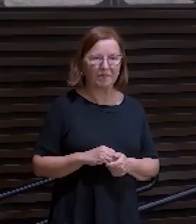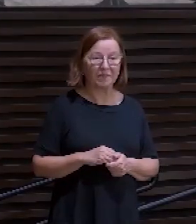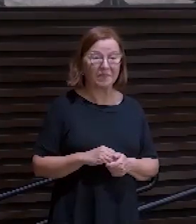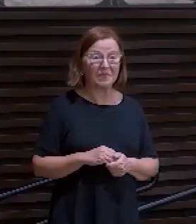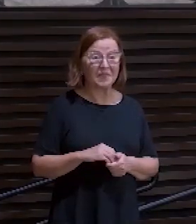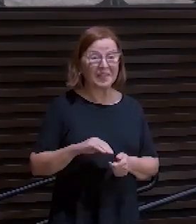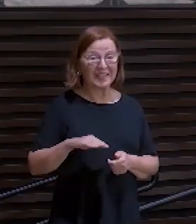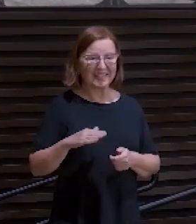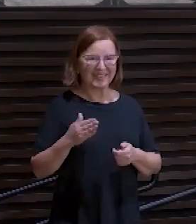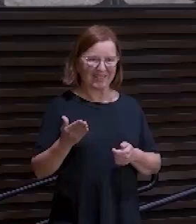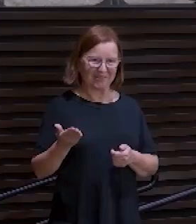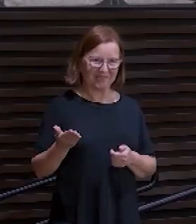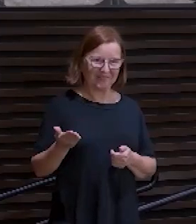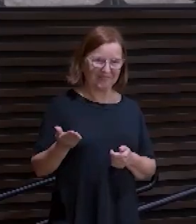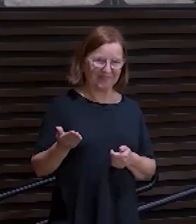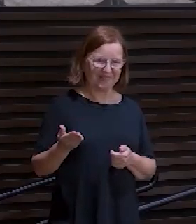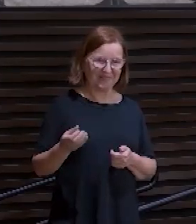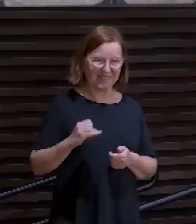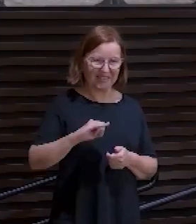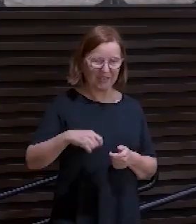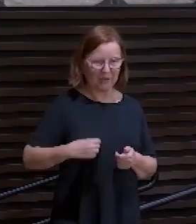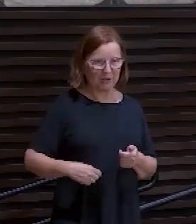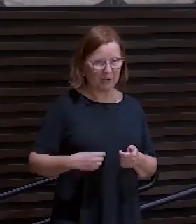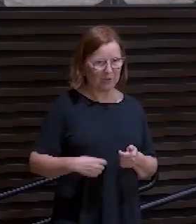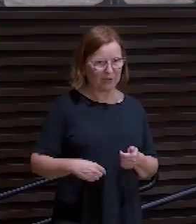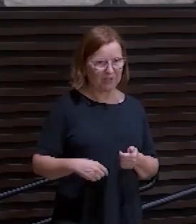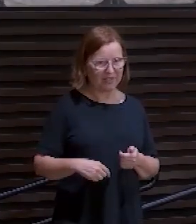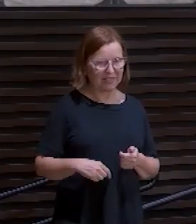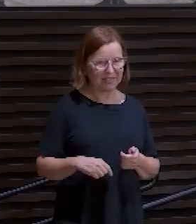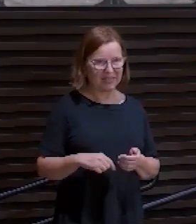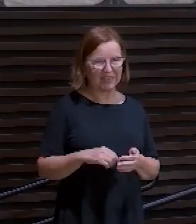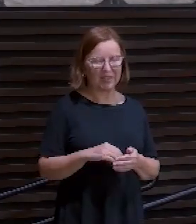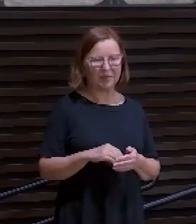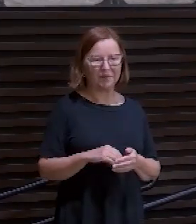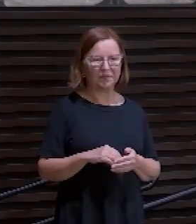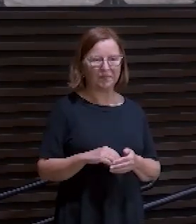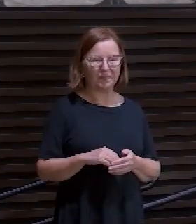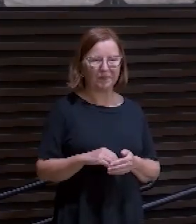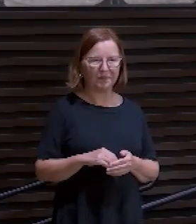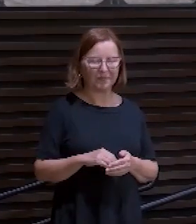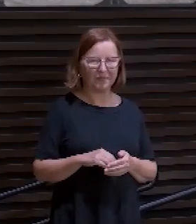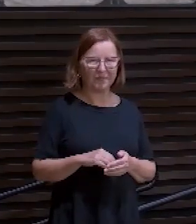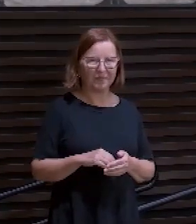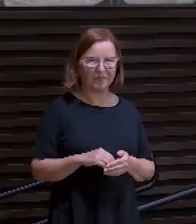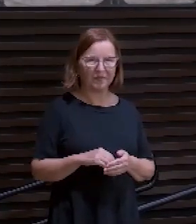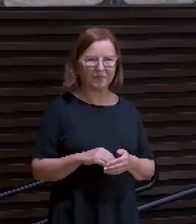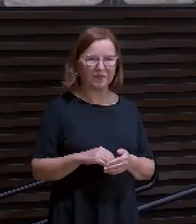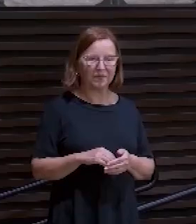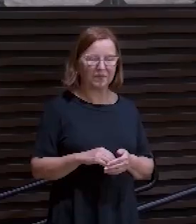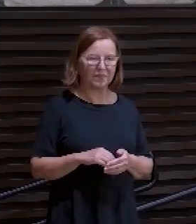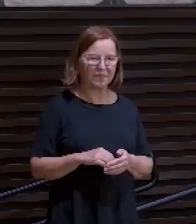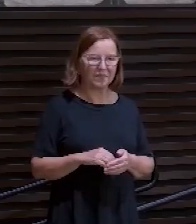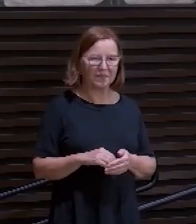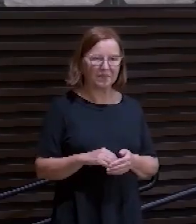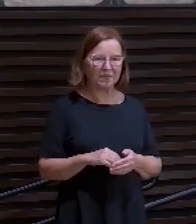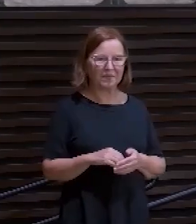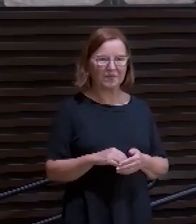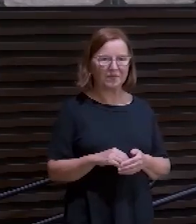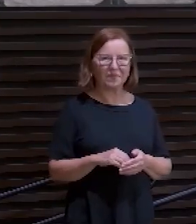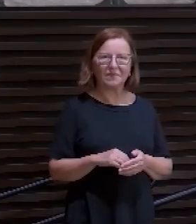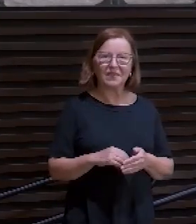Então, José, não se podendo conter diante de todos os que estavam com ele,